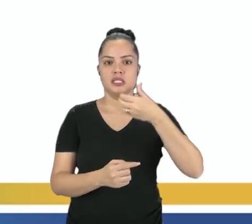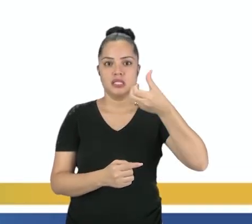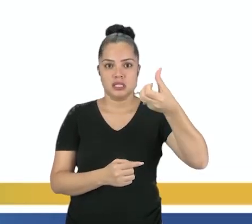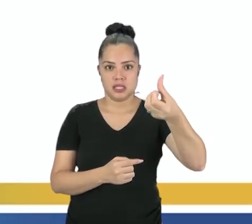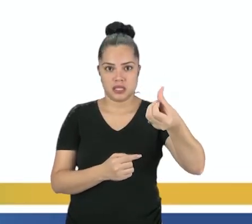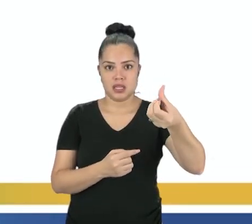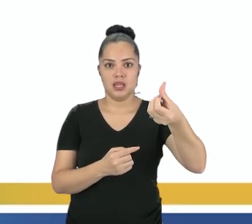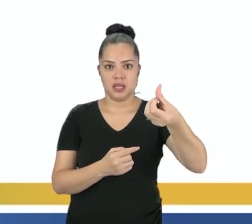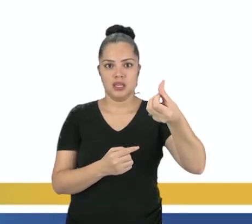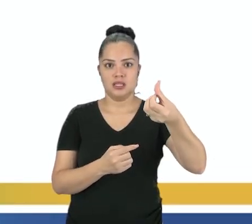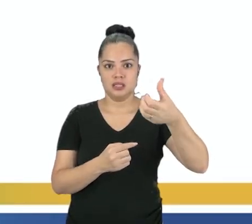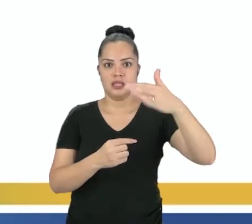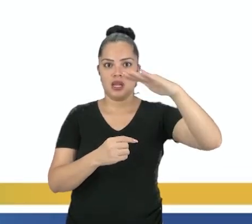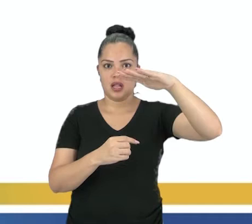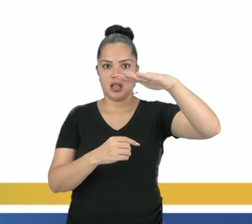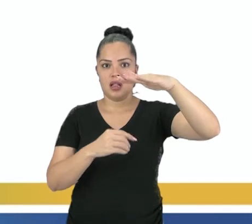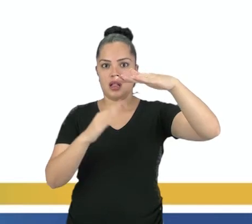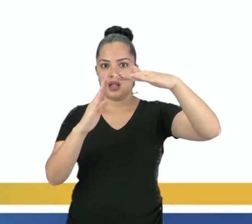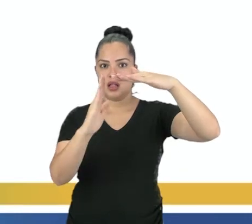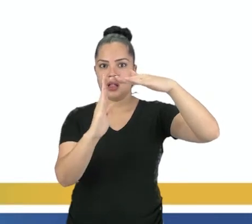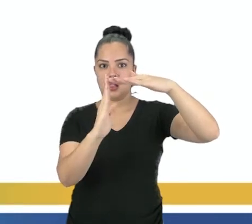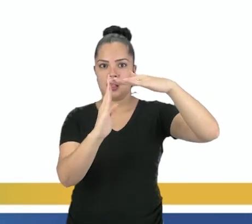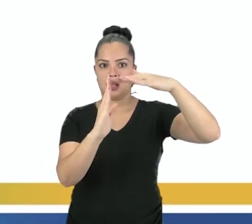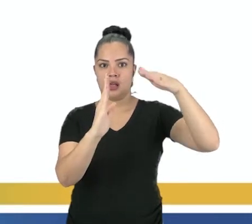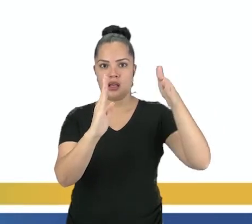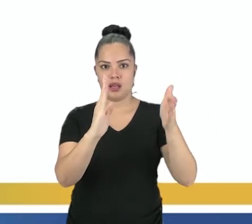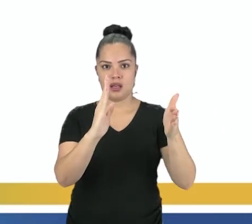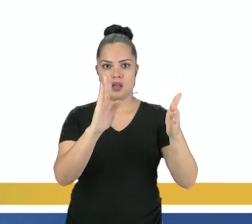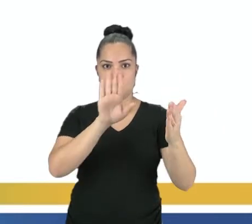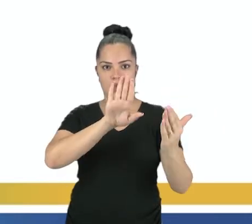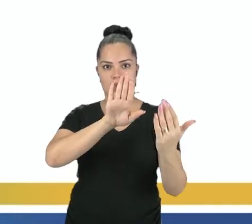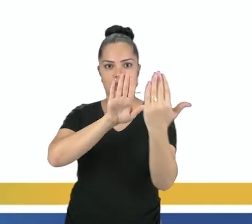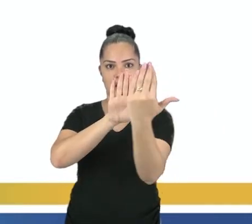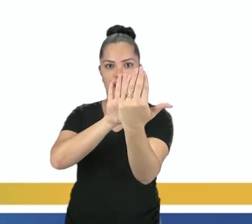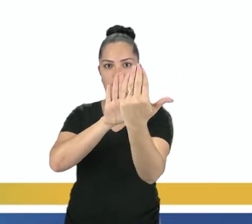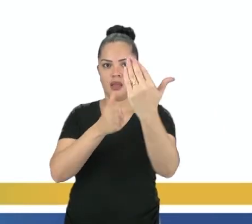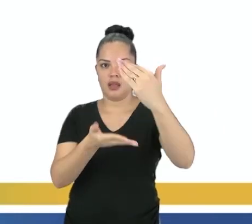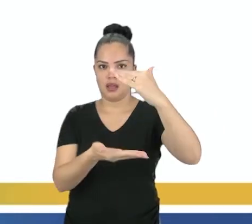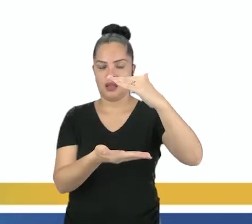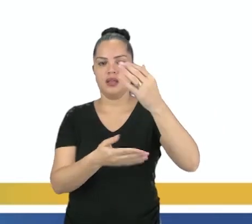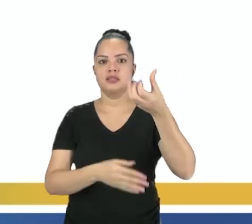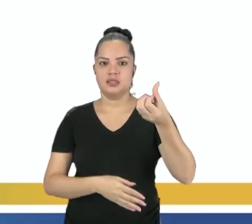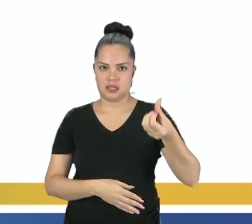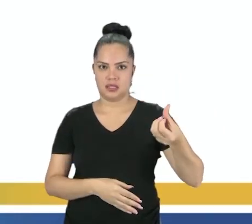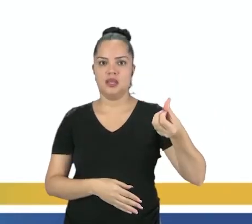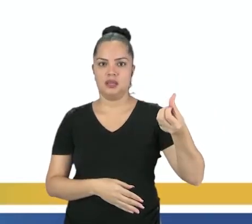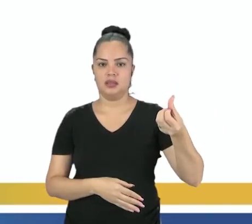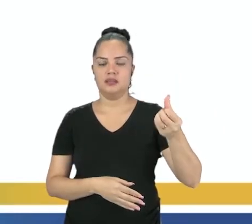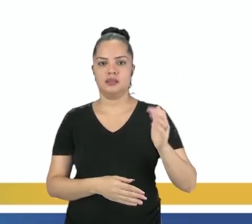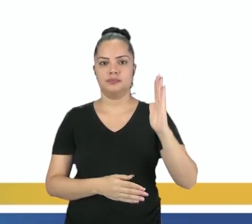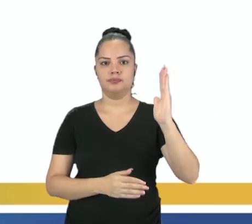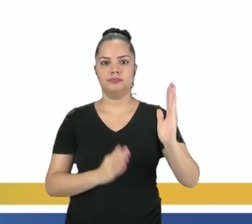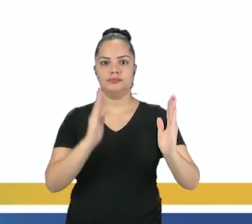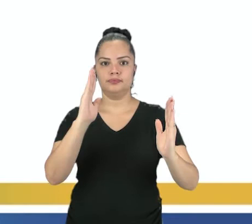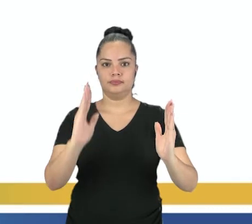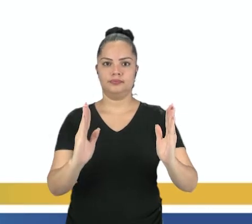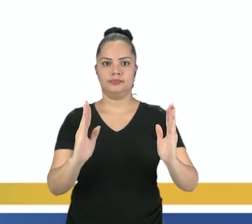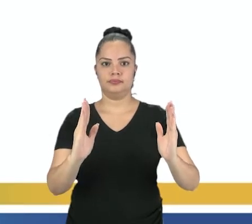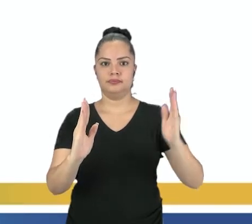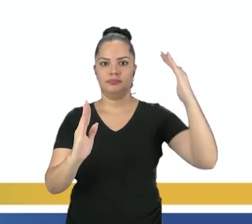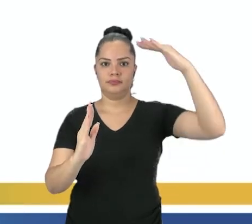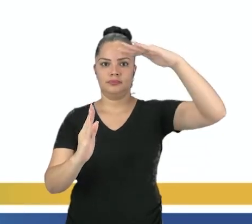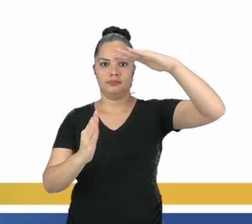6 faces, certo? Uma atrás, uma na frente, 2 laterais, 4, né?